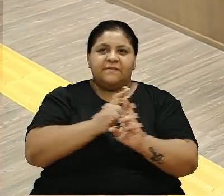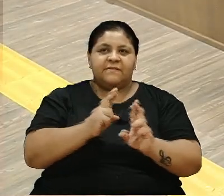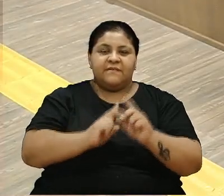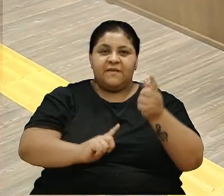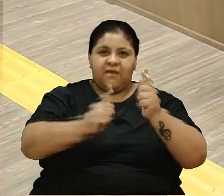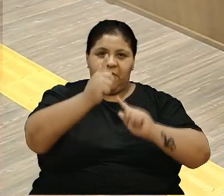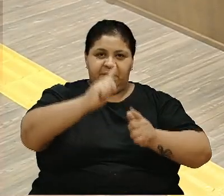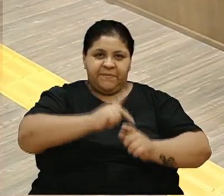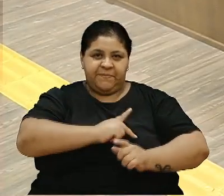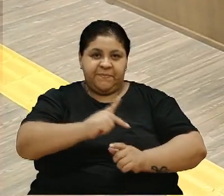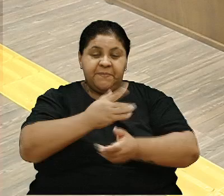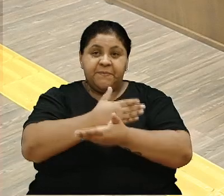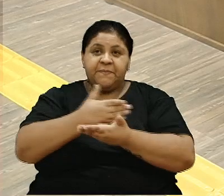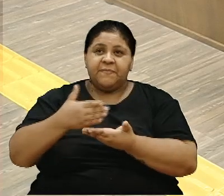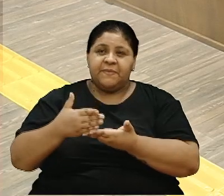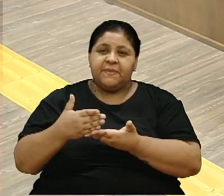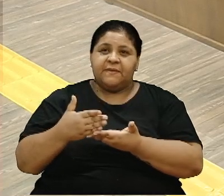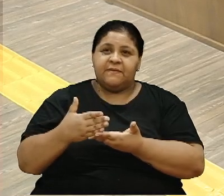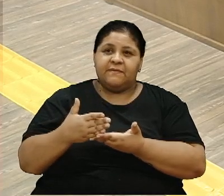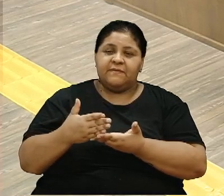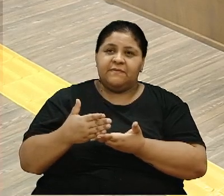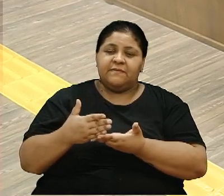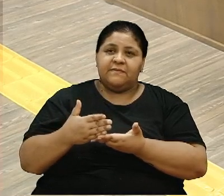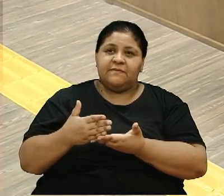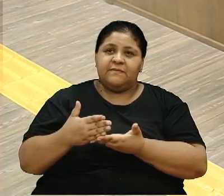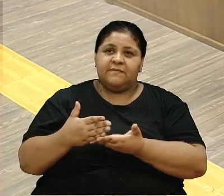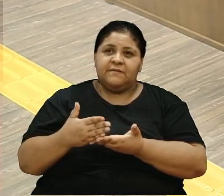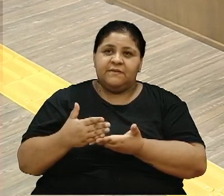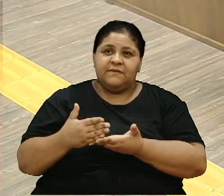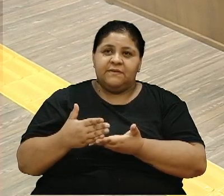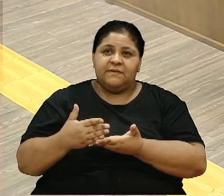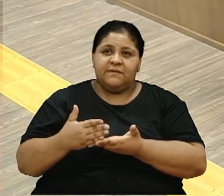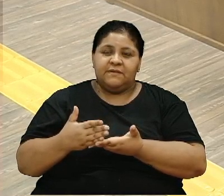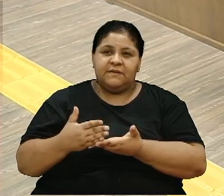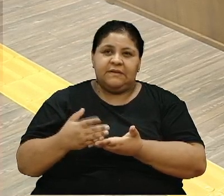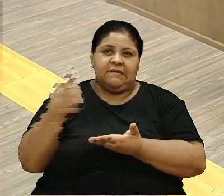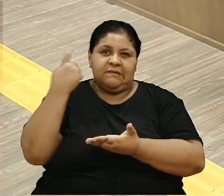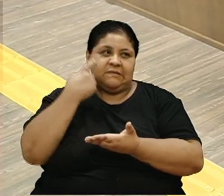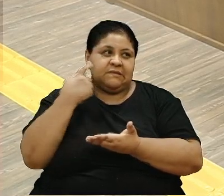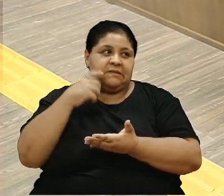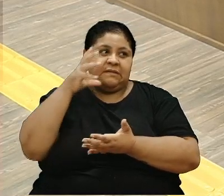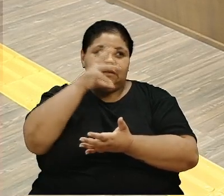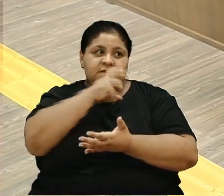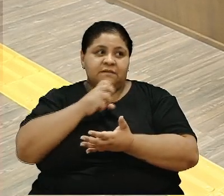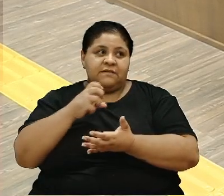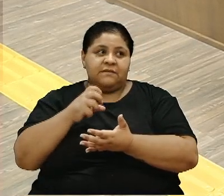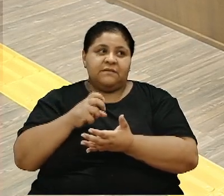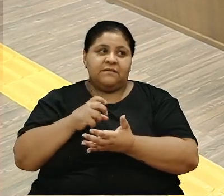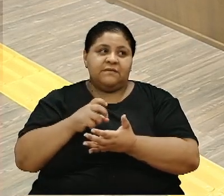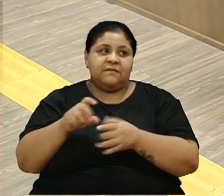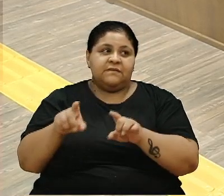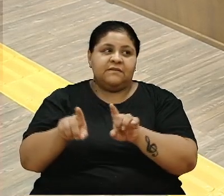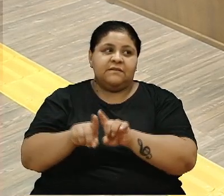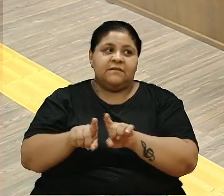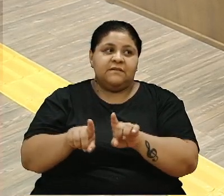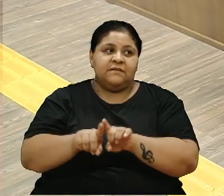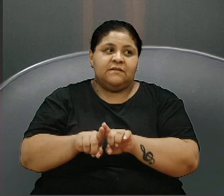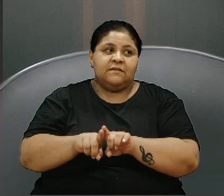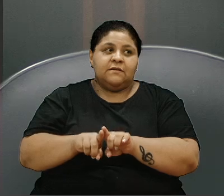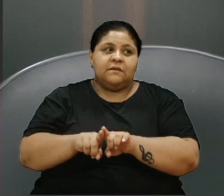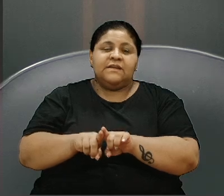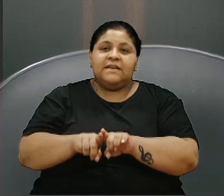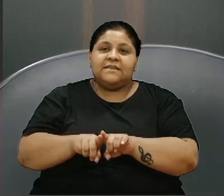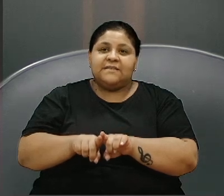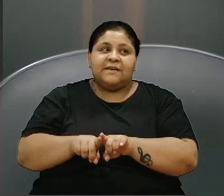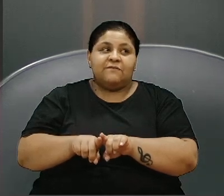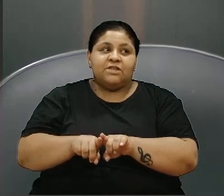senhor presidente. Começa, né, nessa sexta, sábado, enfim, a gente sabe que já começam. É uma festa importante que